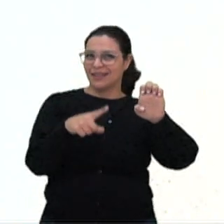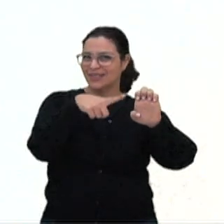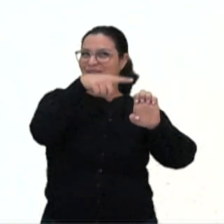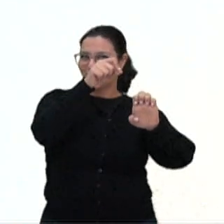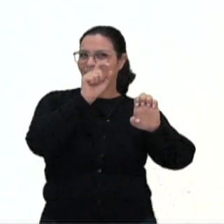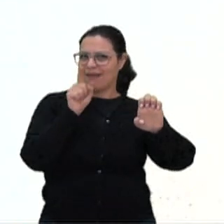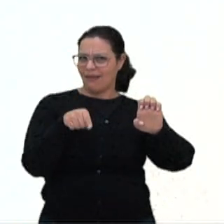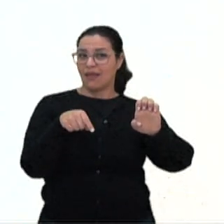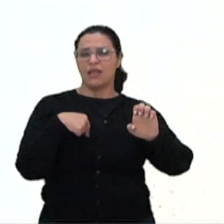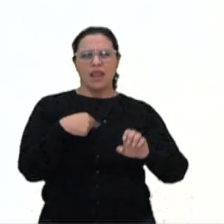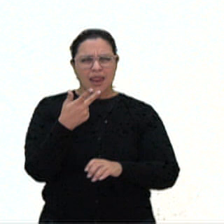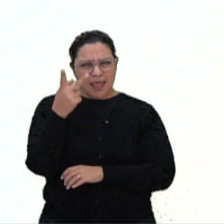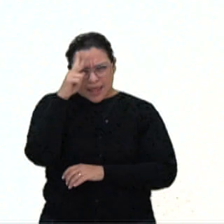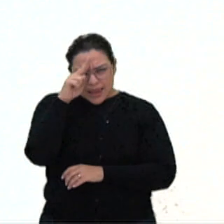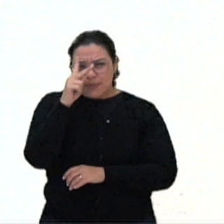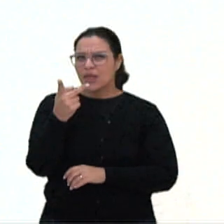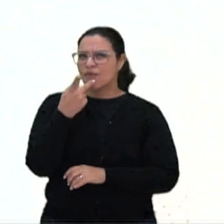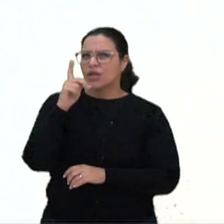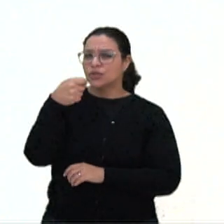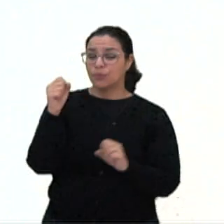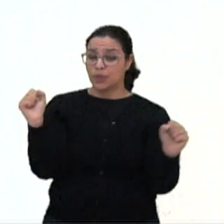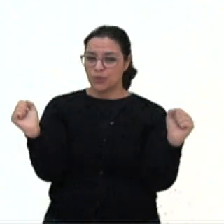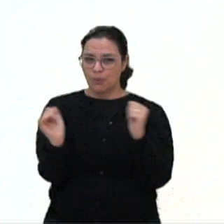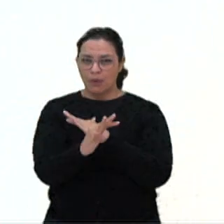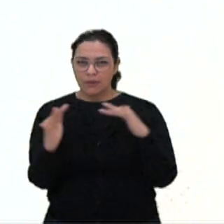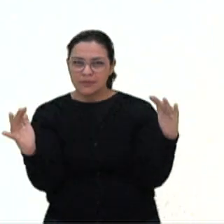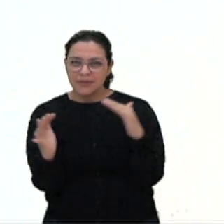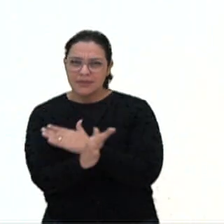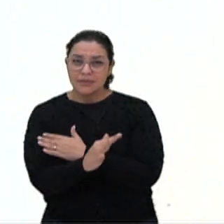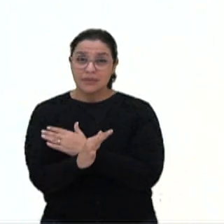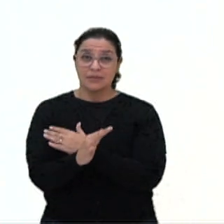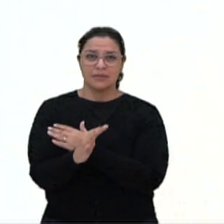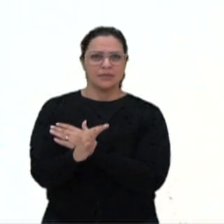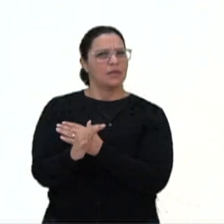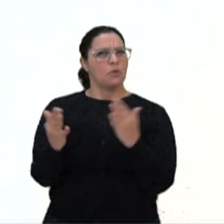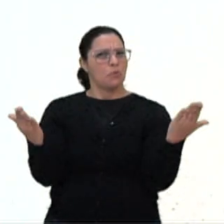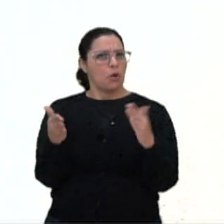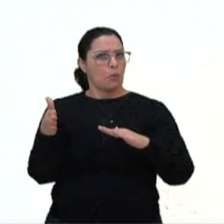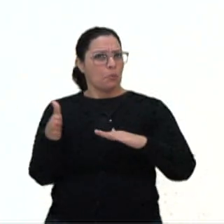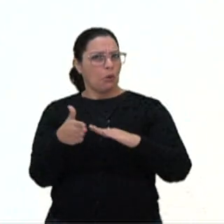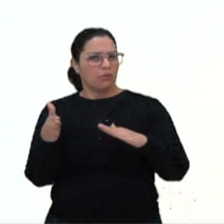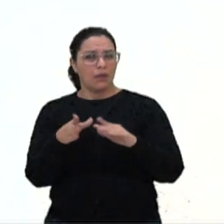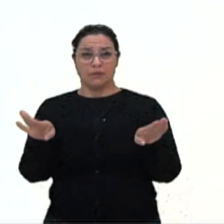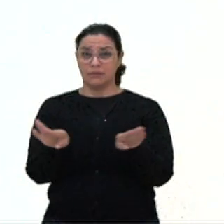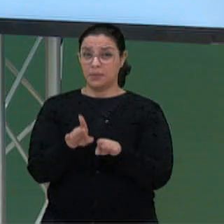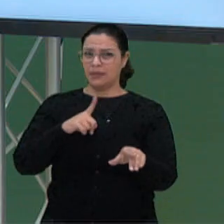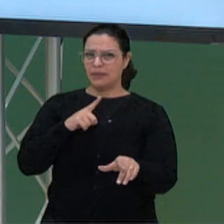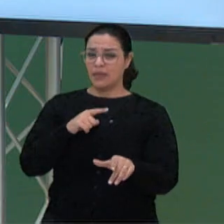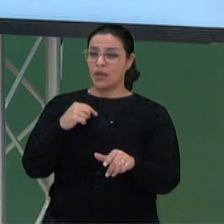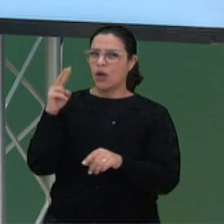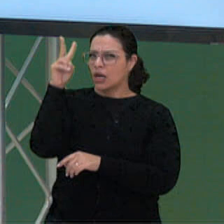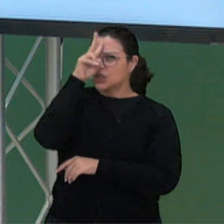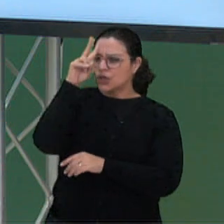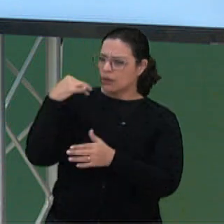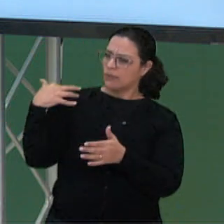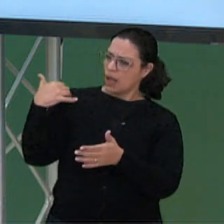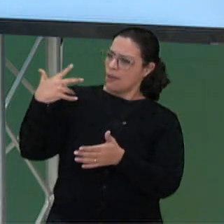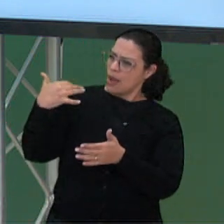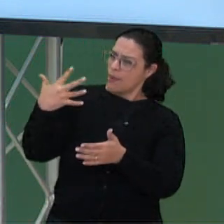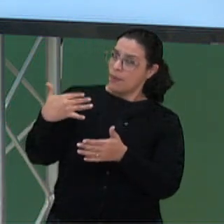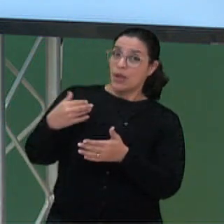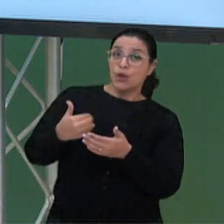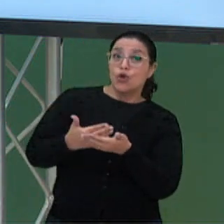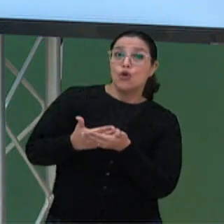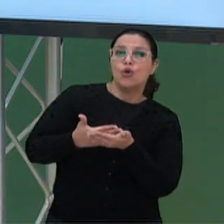ainda frisei isso para vocês? Quando eu penso em urbanização moderna, né? Porque o processo de urbanização, historicamente, é desde